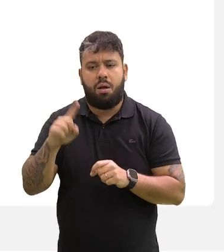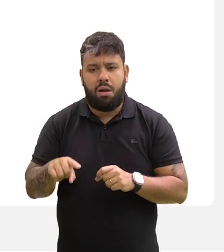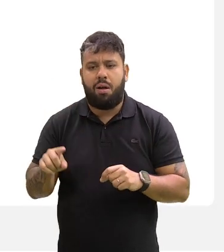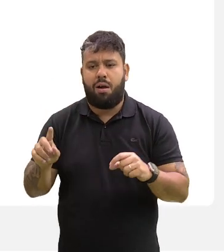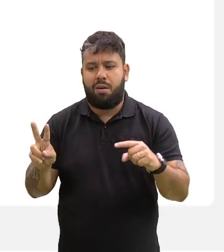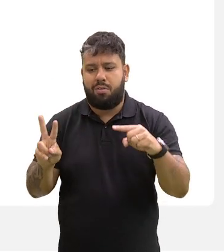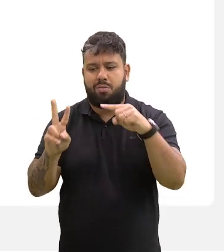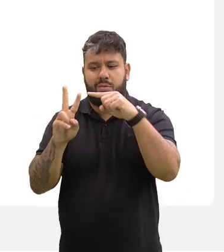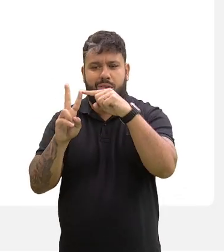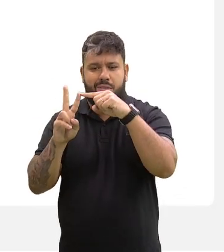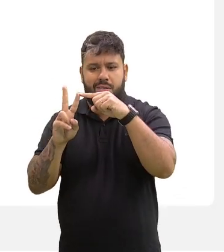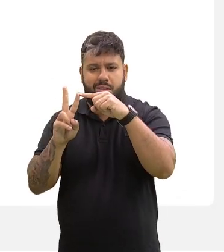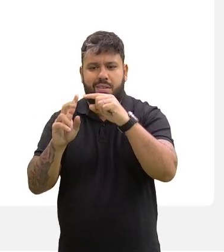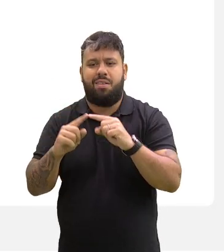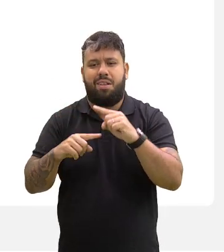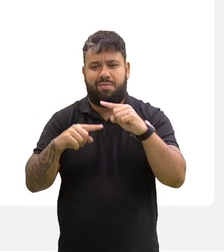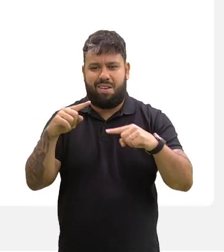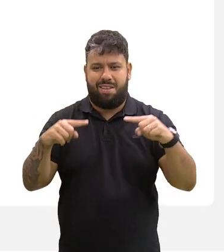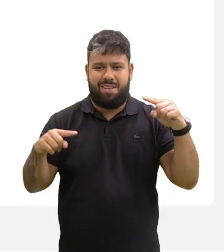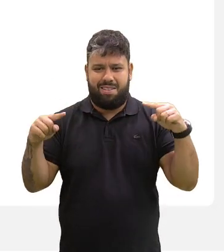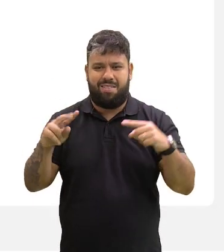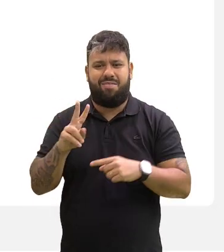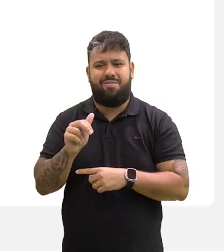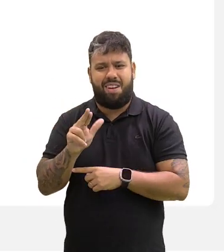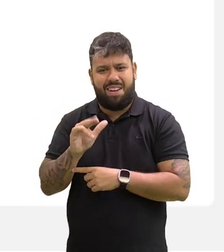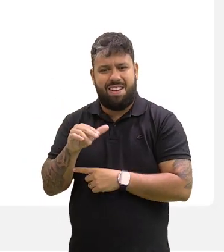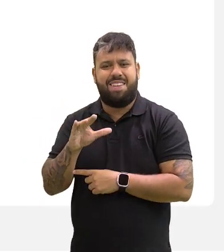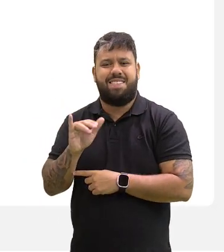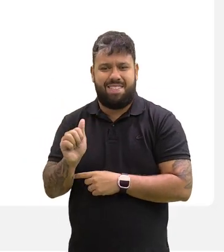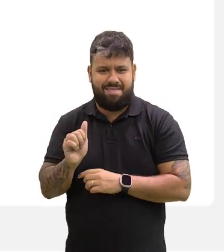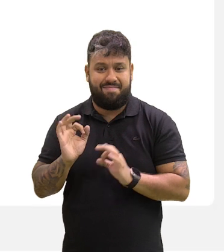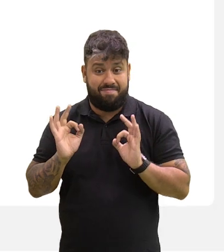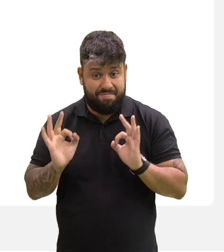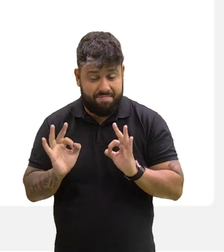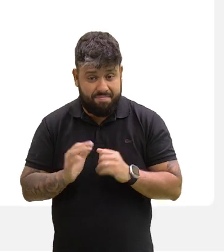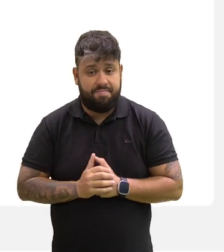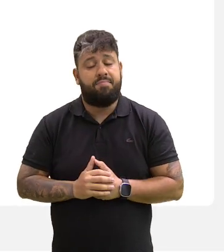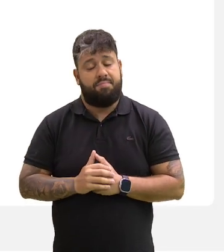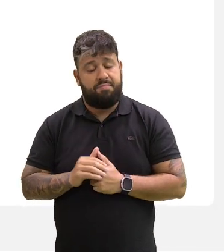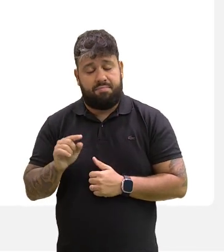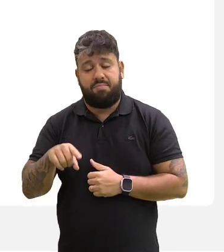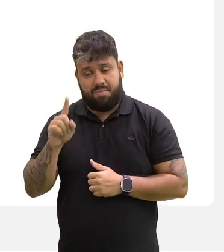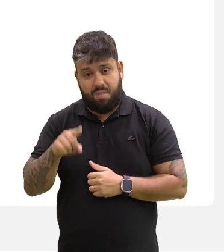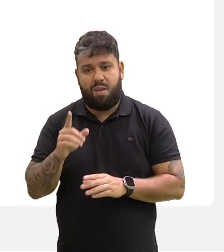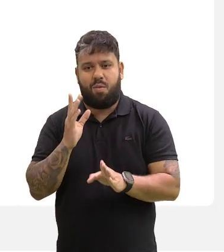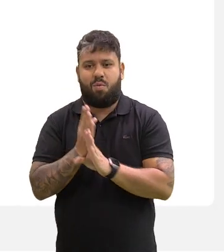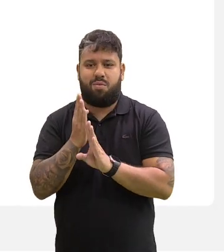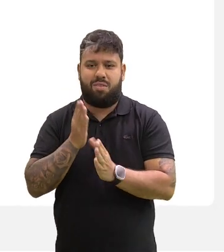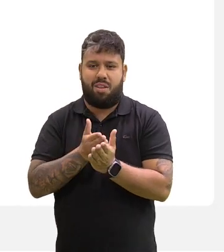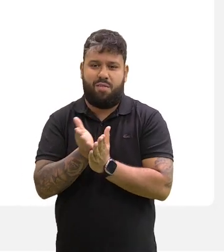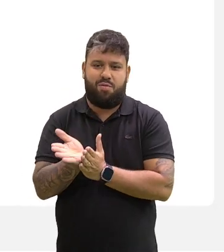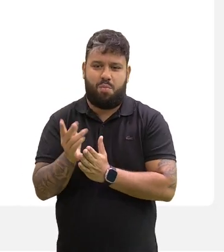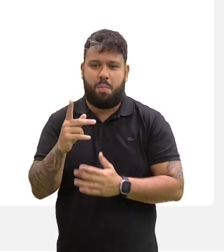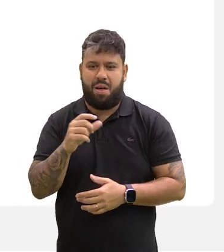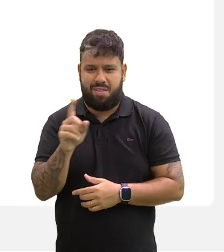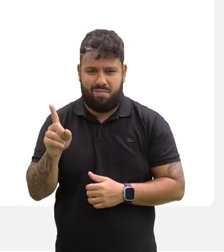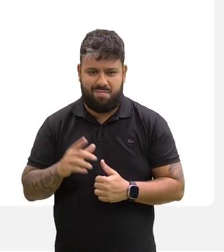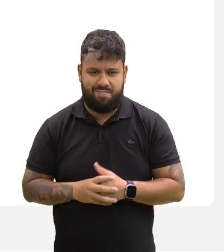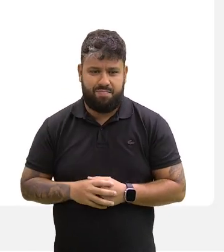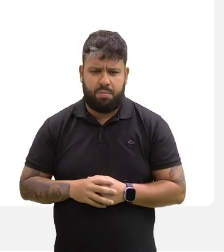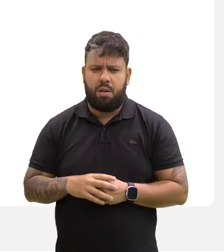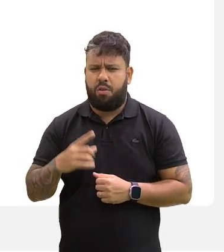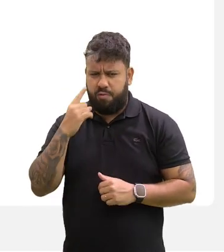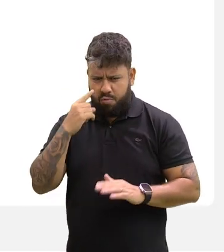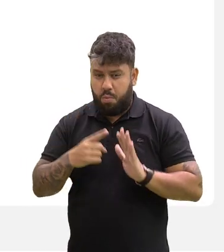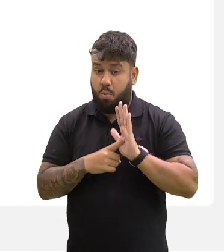variância. Ok? O desvio padrão é definido como a raiz quadrada da variância. Bom, na representação gráfica que eu vou